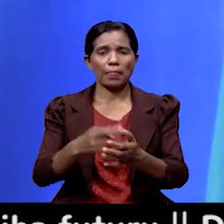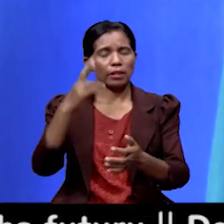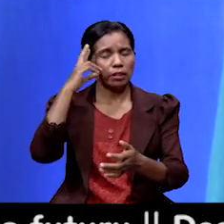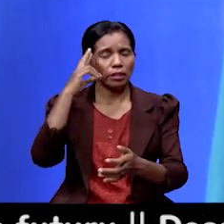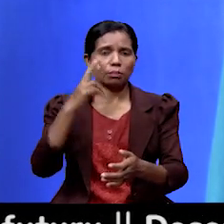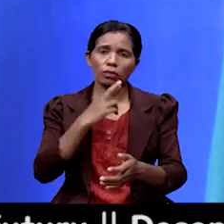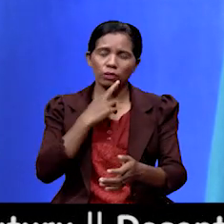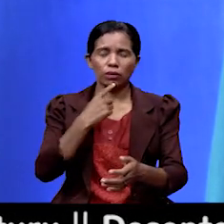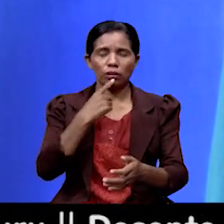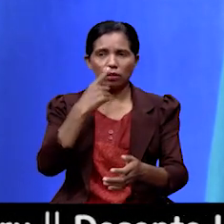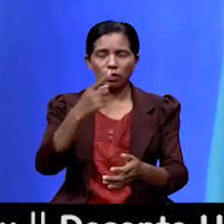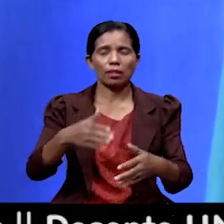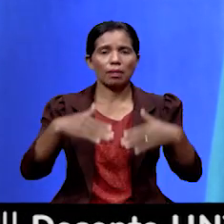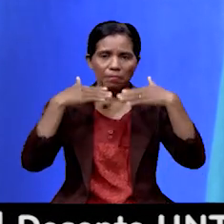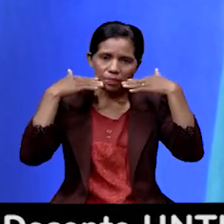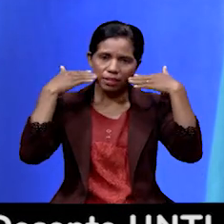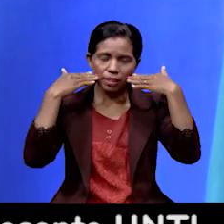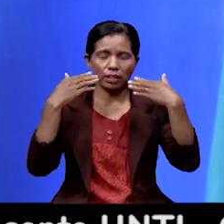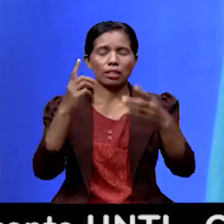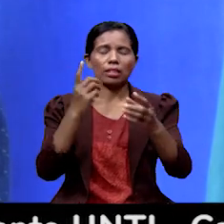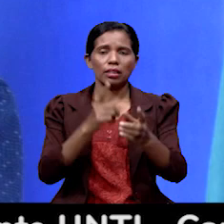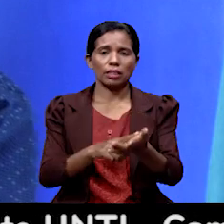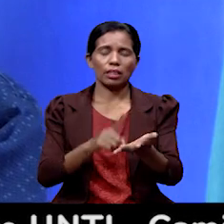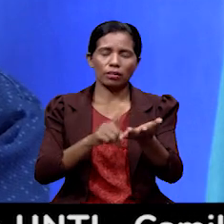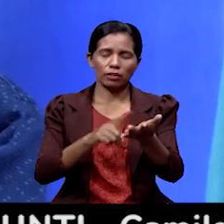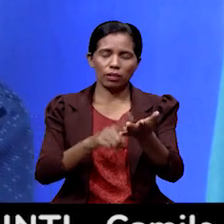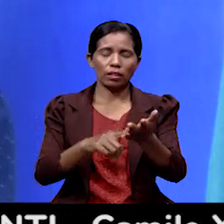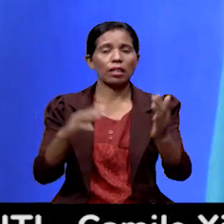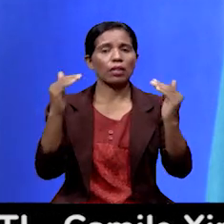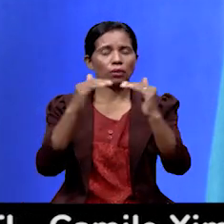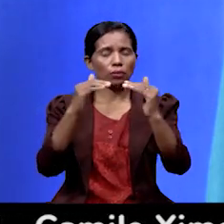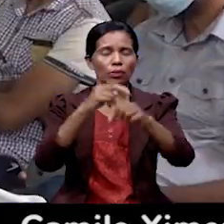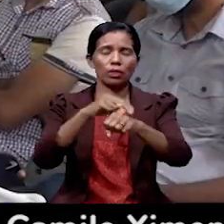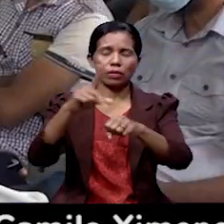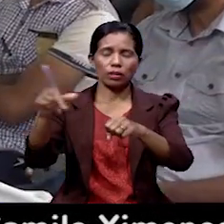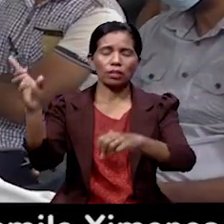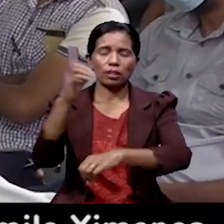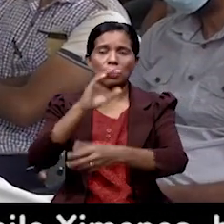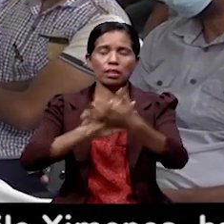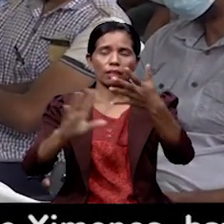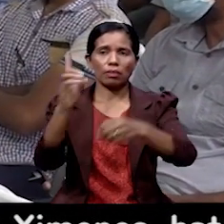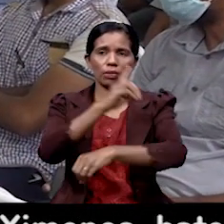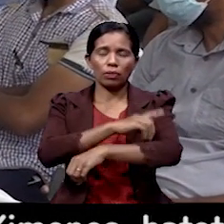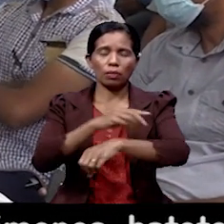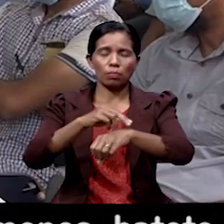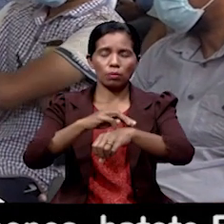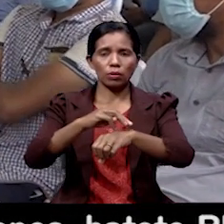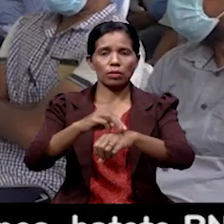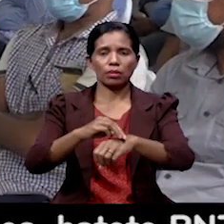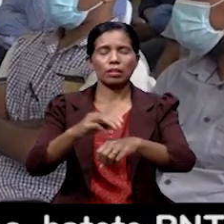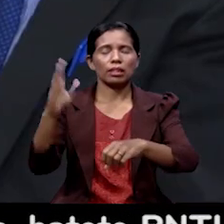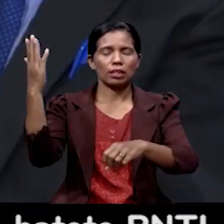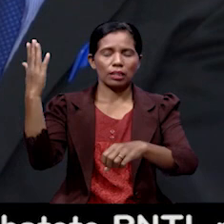hirak ne José Stuhamnasa iha ne diskursu ba seminario nasional komemorasaun lor mundial turismo. Ia salão